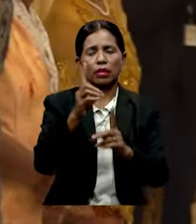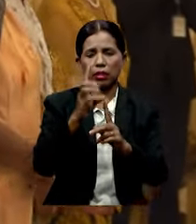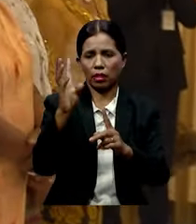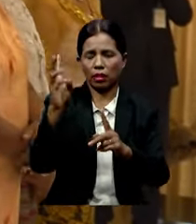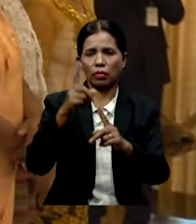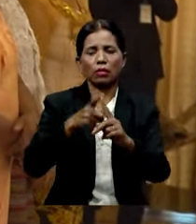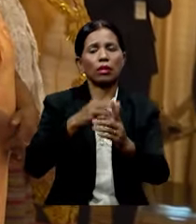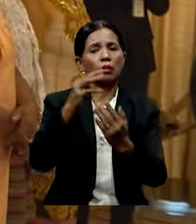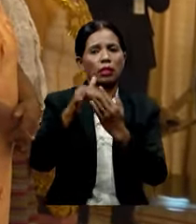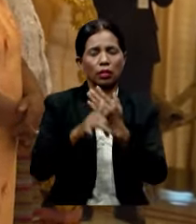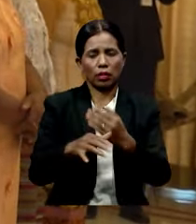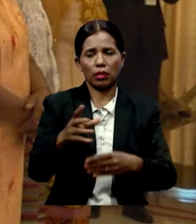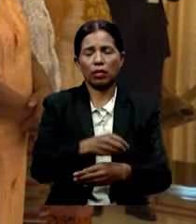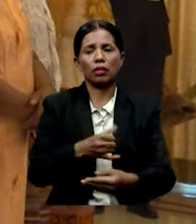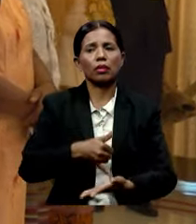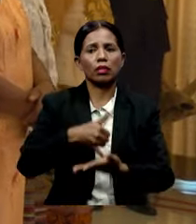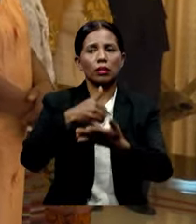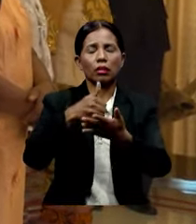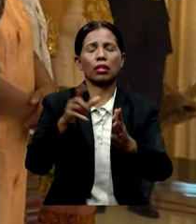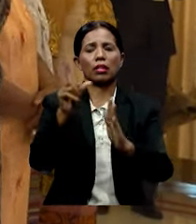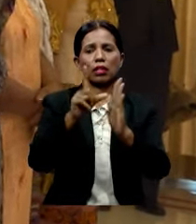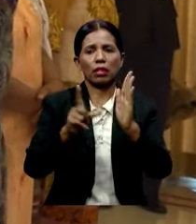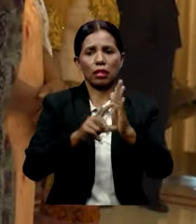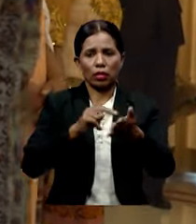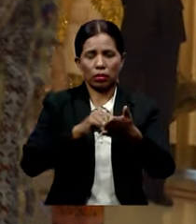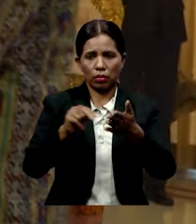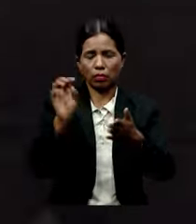maio, no medalha mérito baseia ba Decreto-Lei número